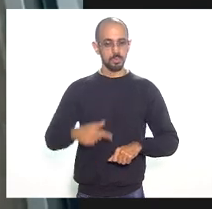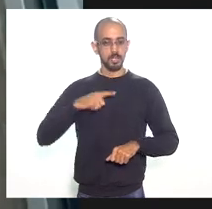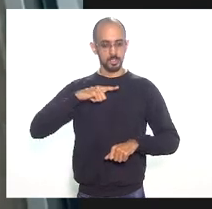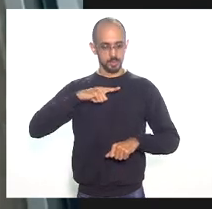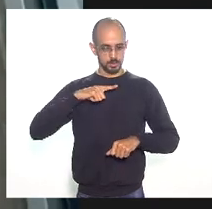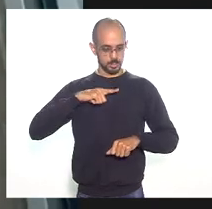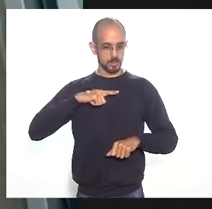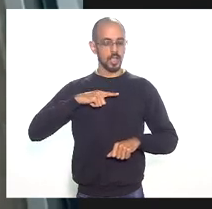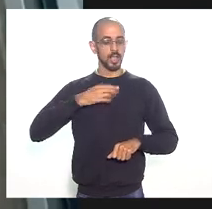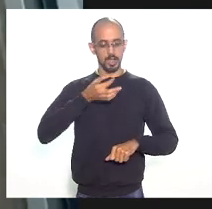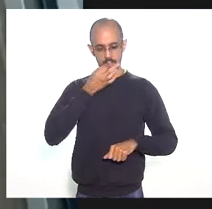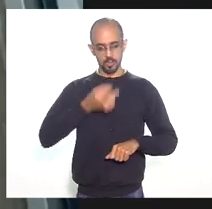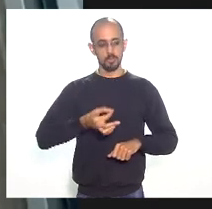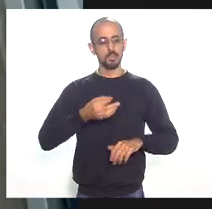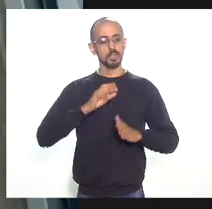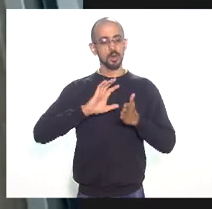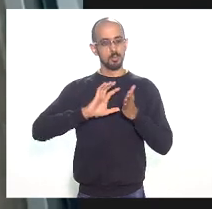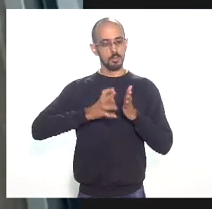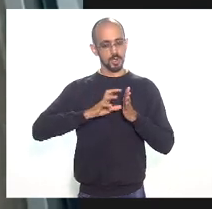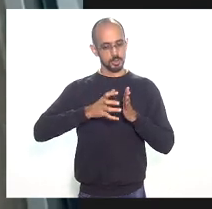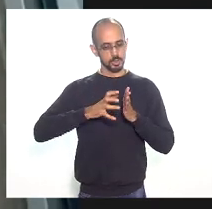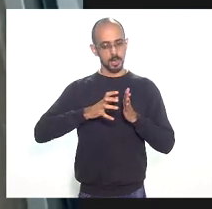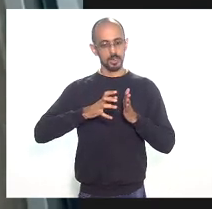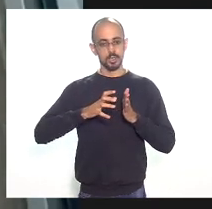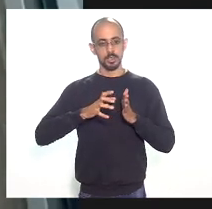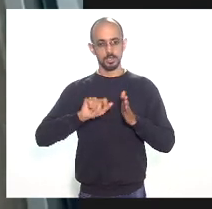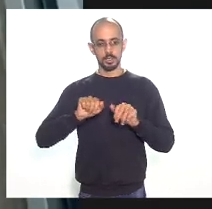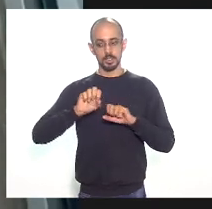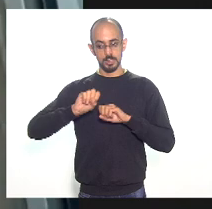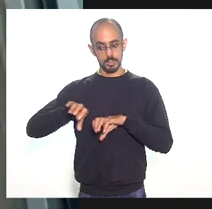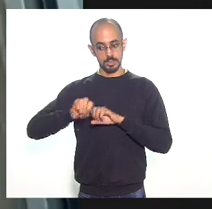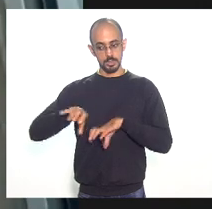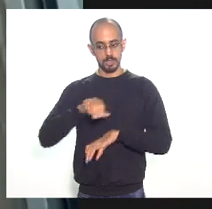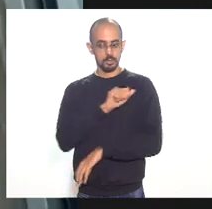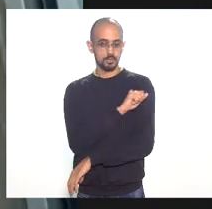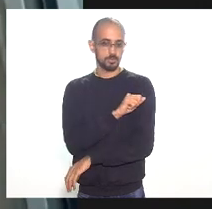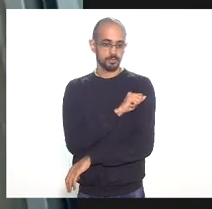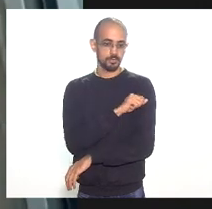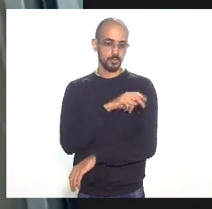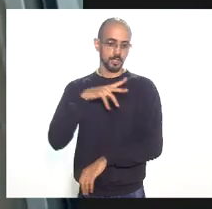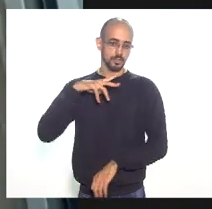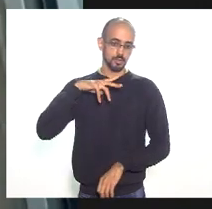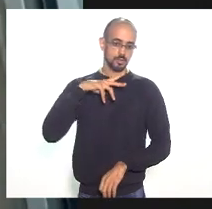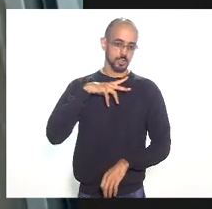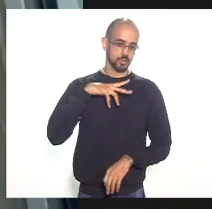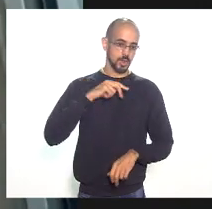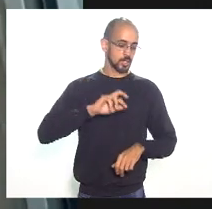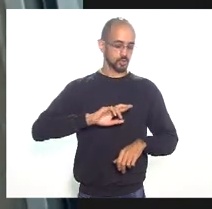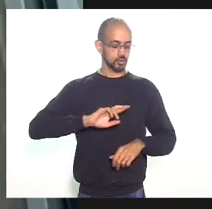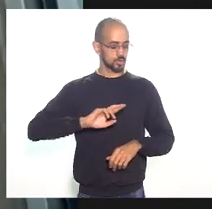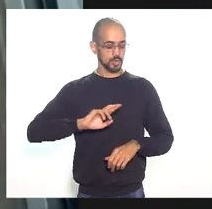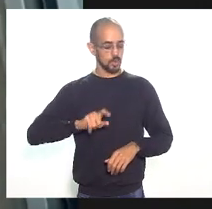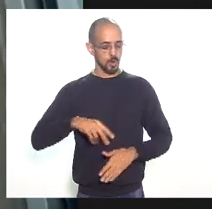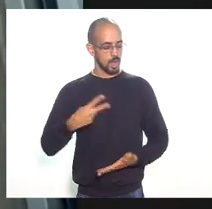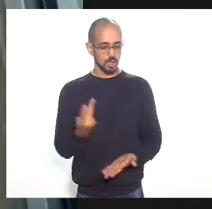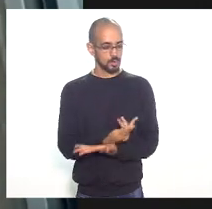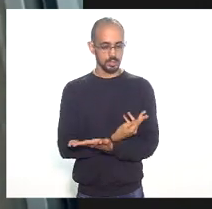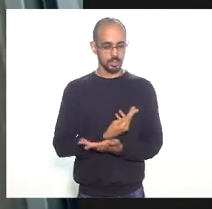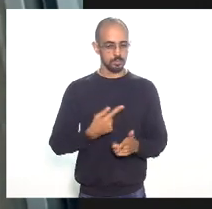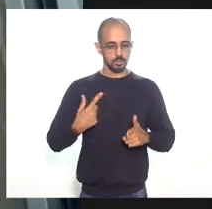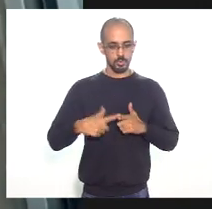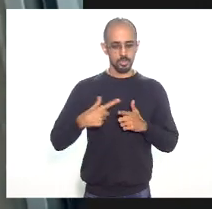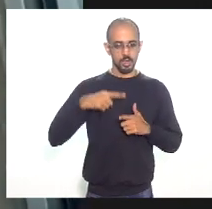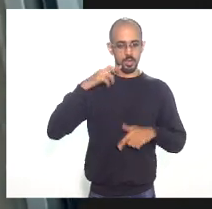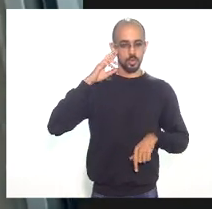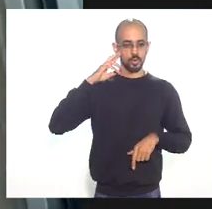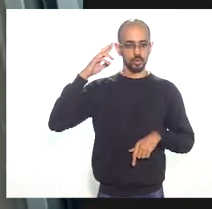colocado de forma às vezes incessivamente aos seus alunos e já na escola particular essa questão não acontece porque o dono da